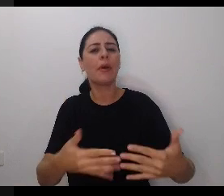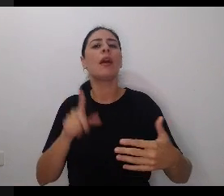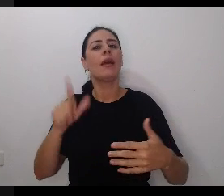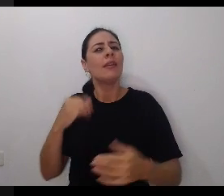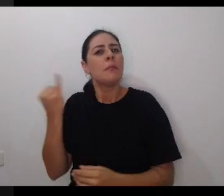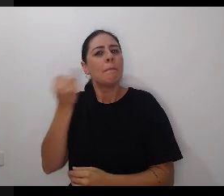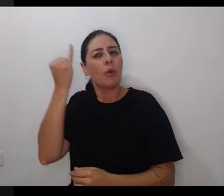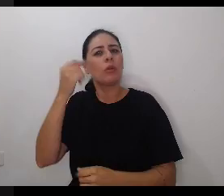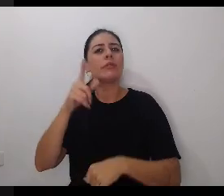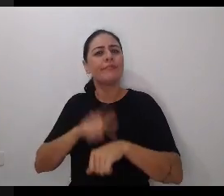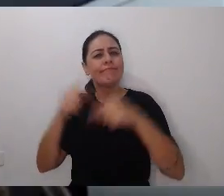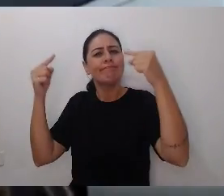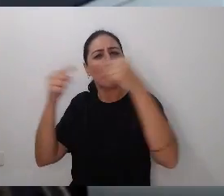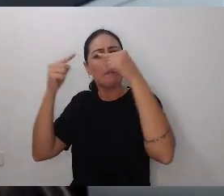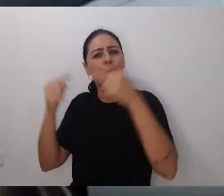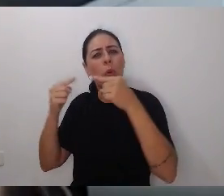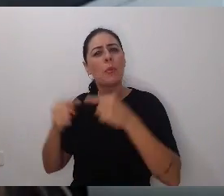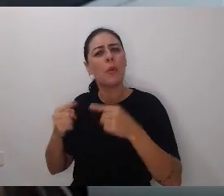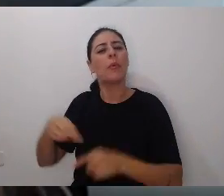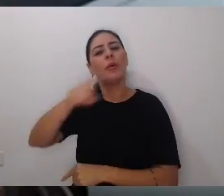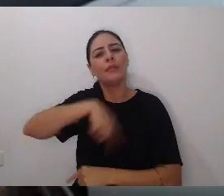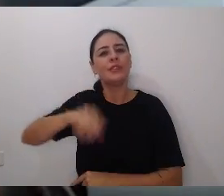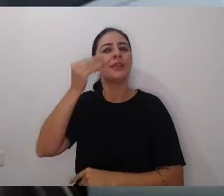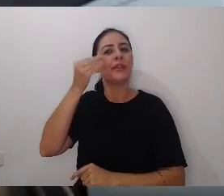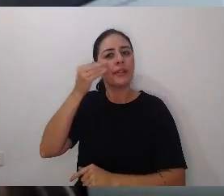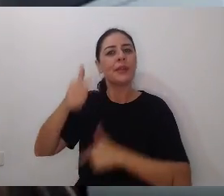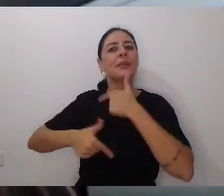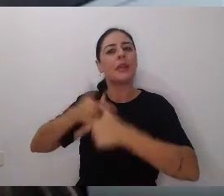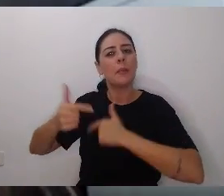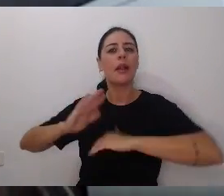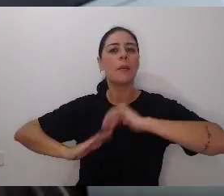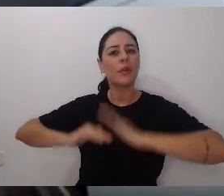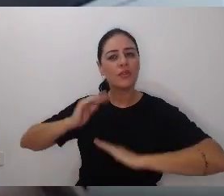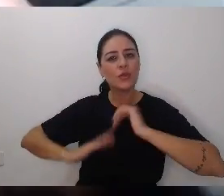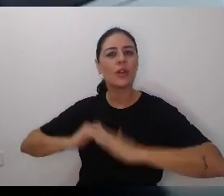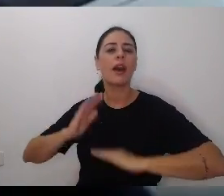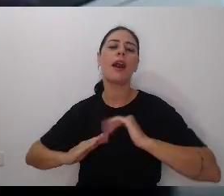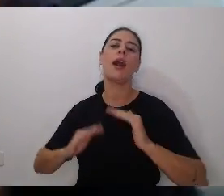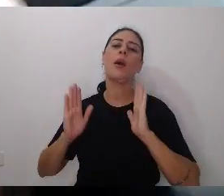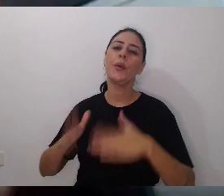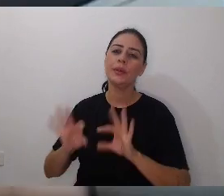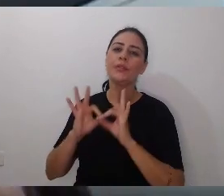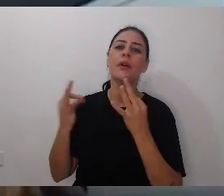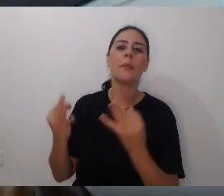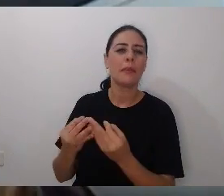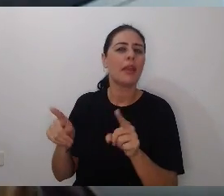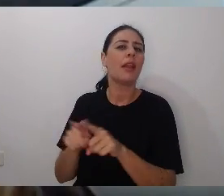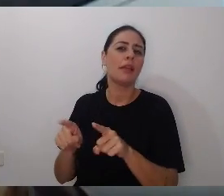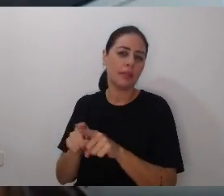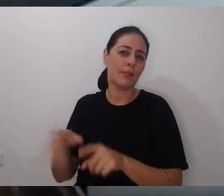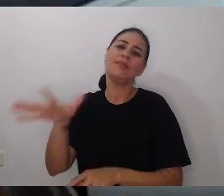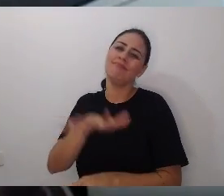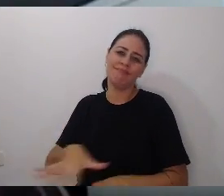aqui várias questões, vários pontos importantes da sua fala, que vem muito de encontro